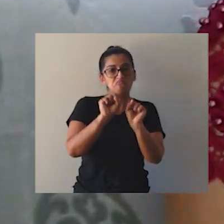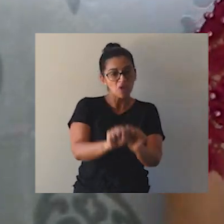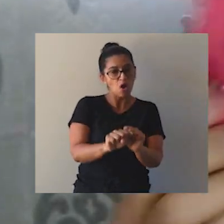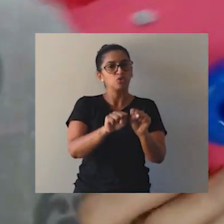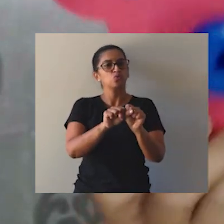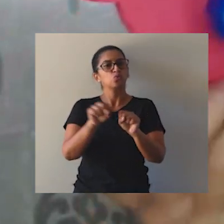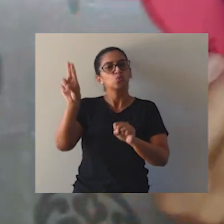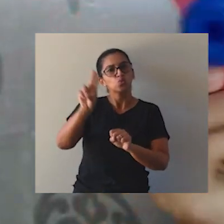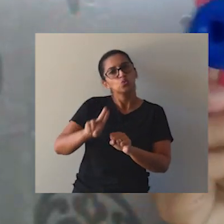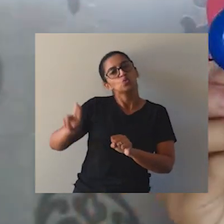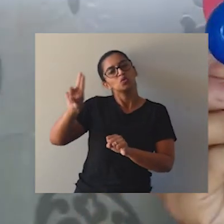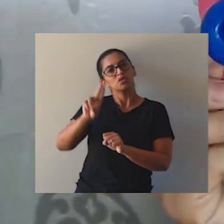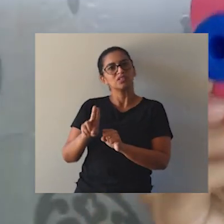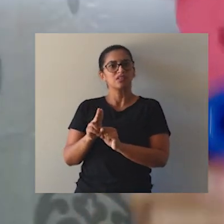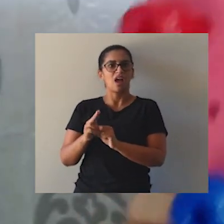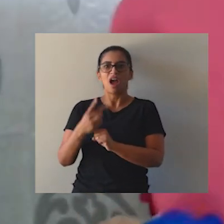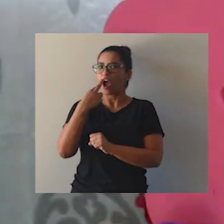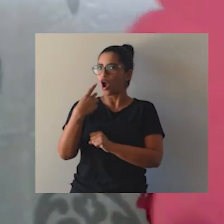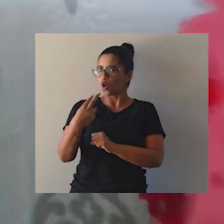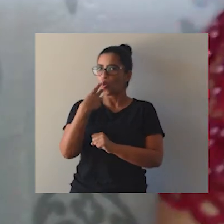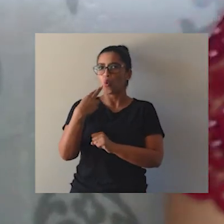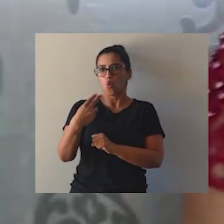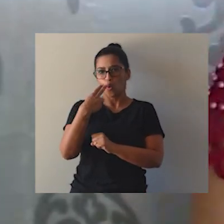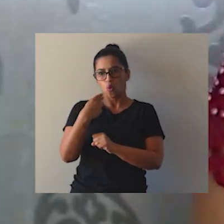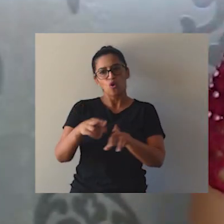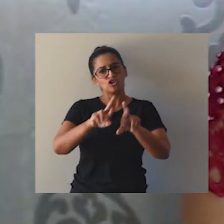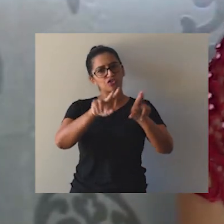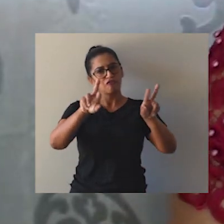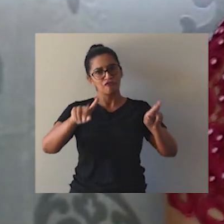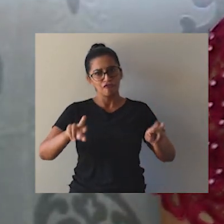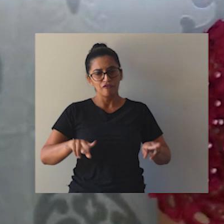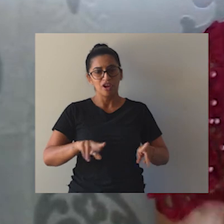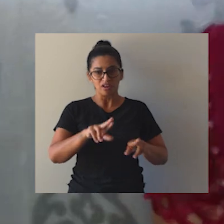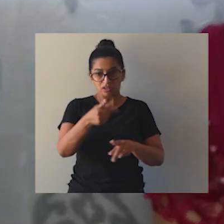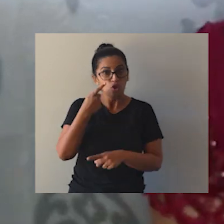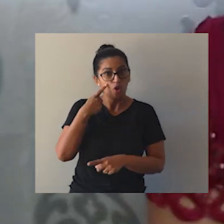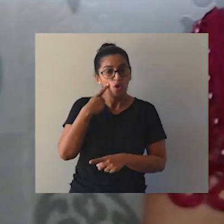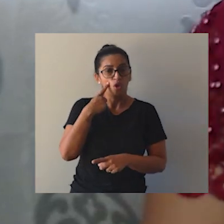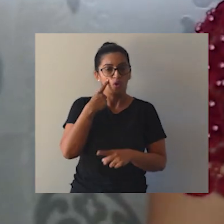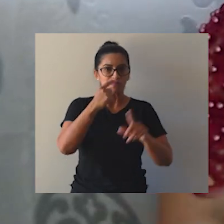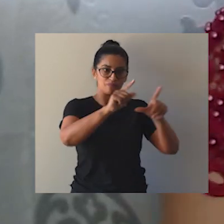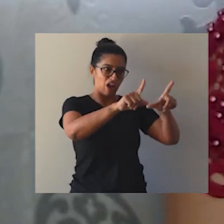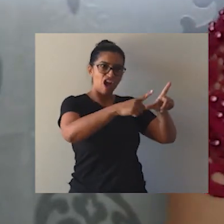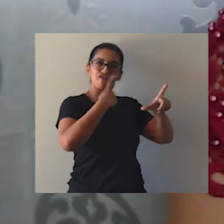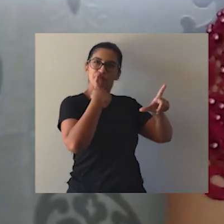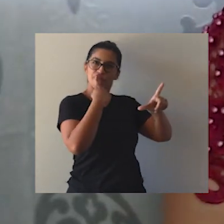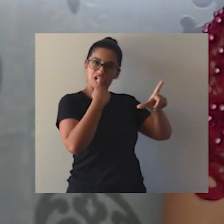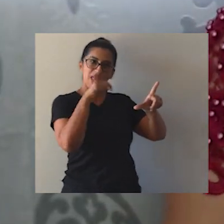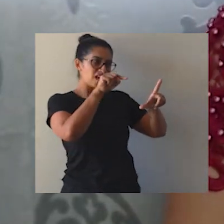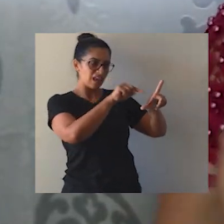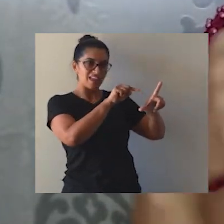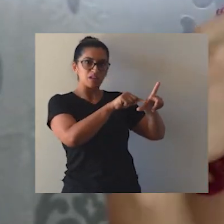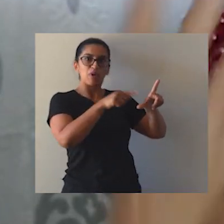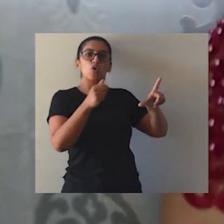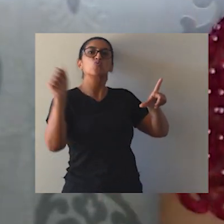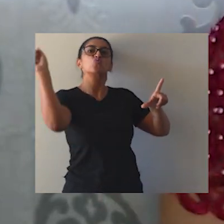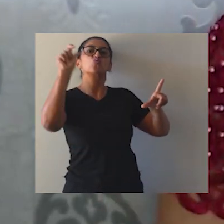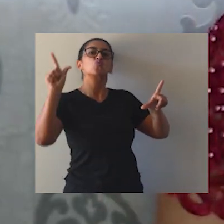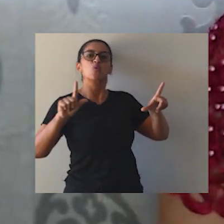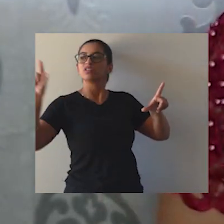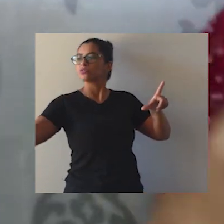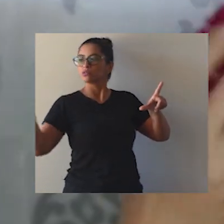Trabalhar no azul e ó, já tem um contraste, né? Então, gente, para cada fase do desenvolvimento do aluno e dependendo